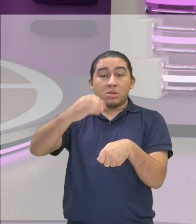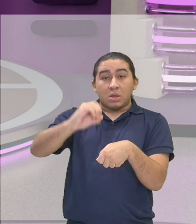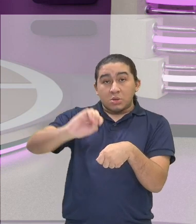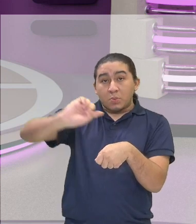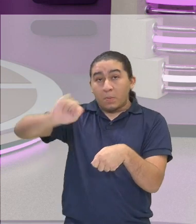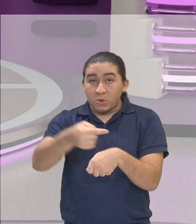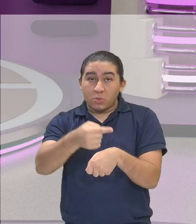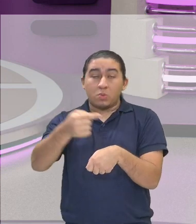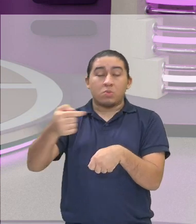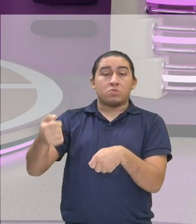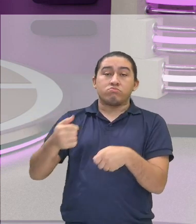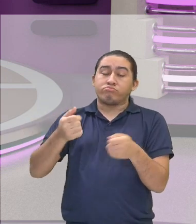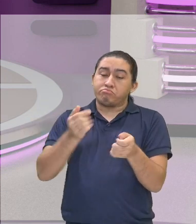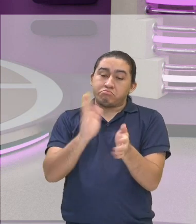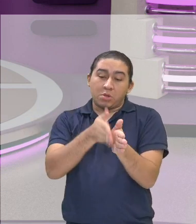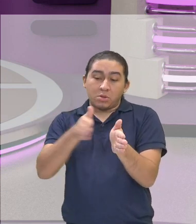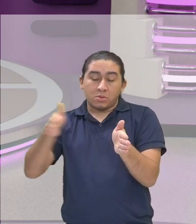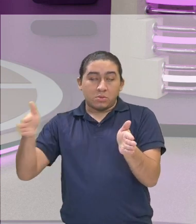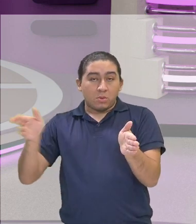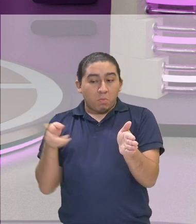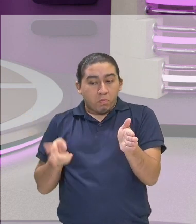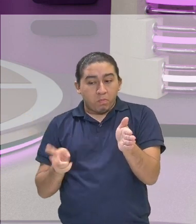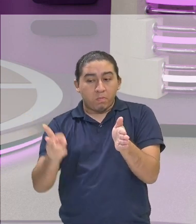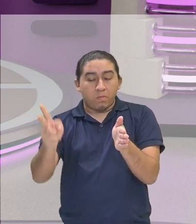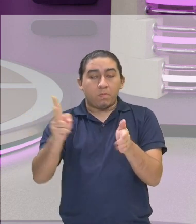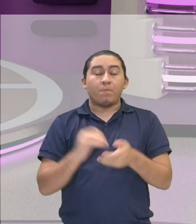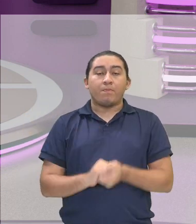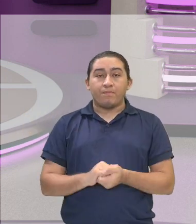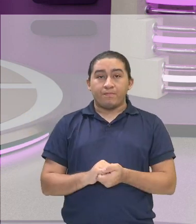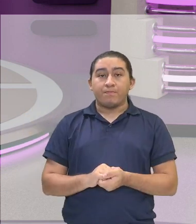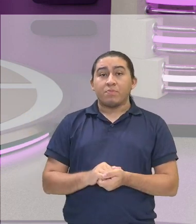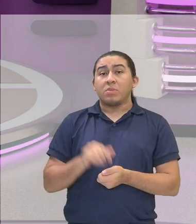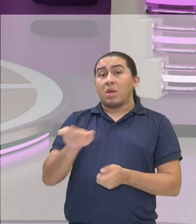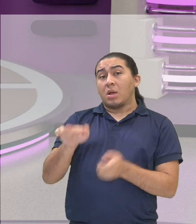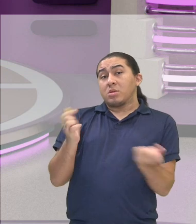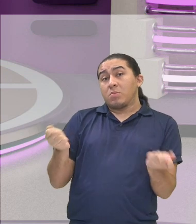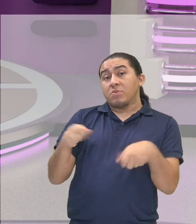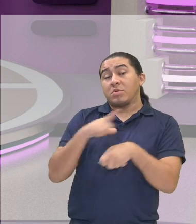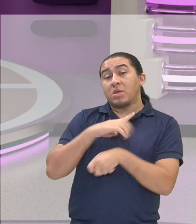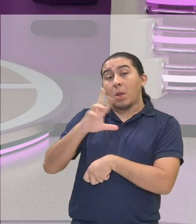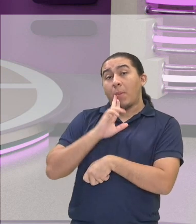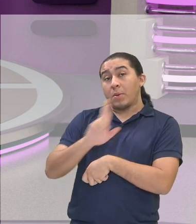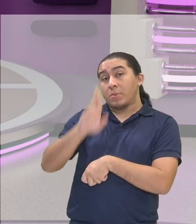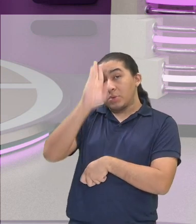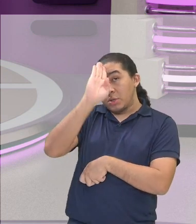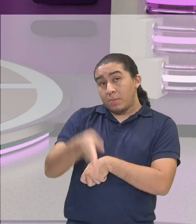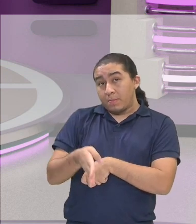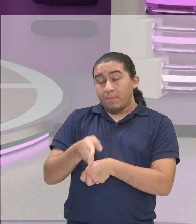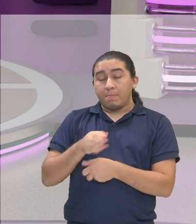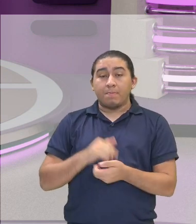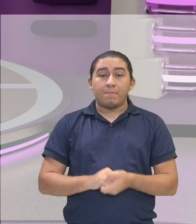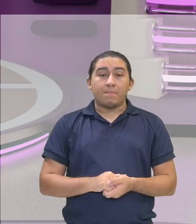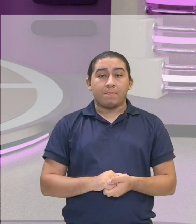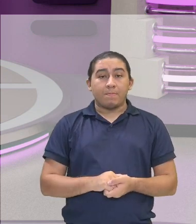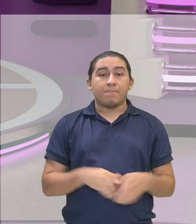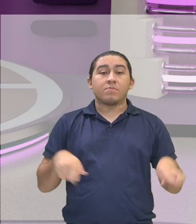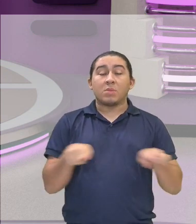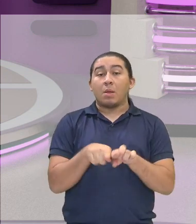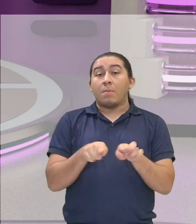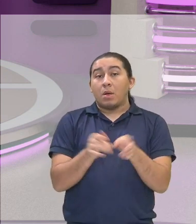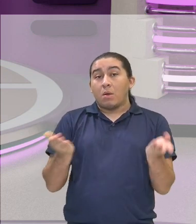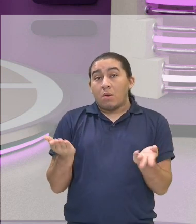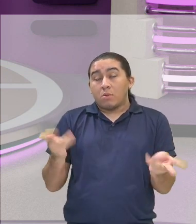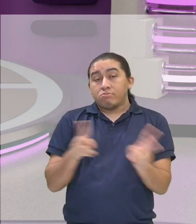especiais, a gente trabalha especificamente a fração decimal, porque a gente pode chegar a um resultado imediato, tá bom? Então é isso que nós veremos